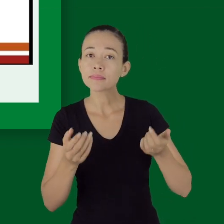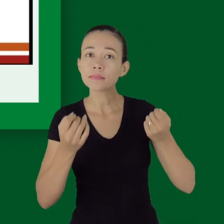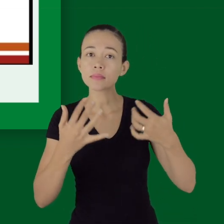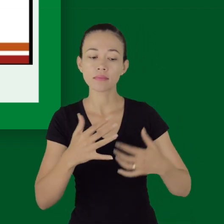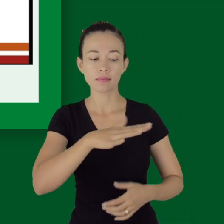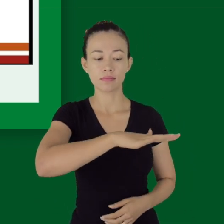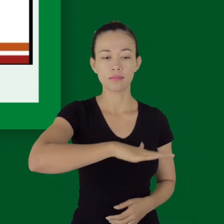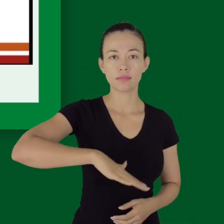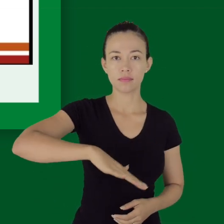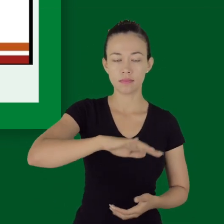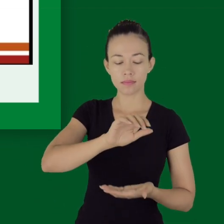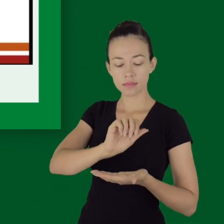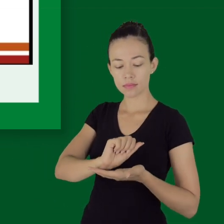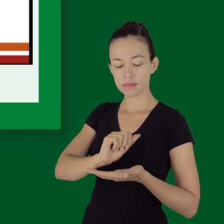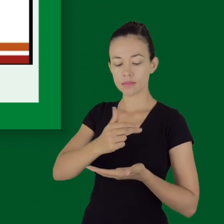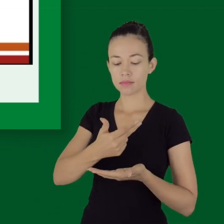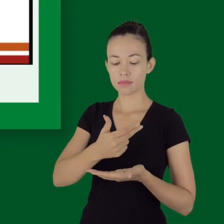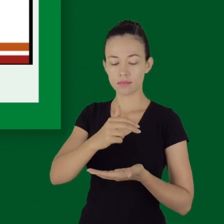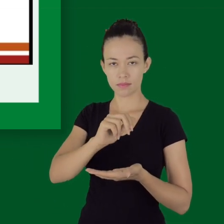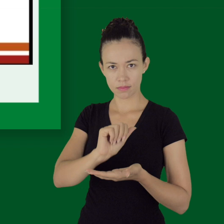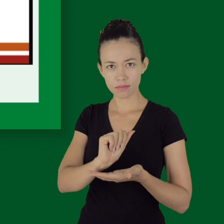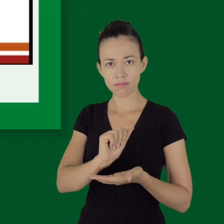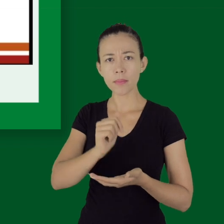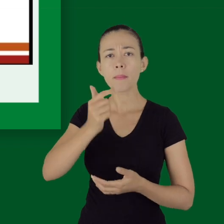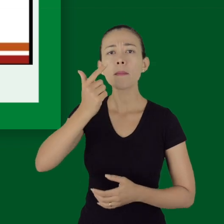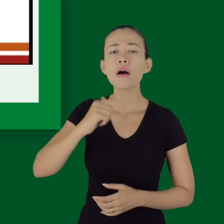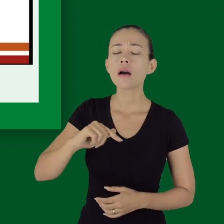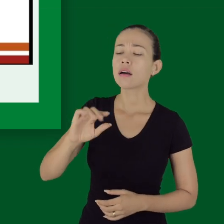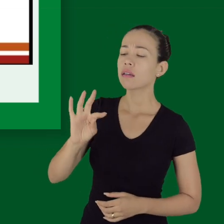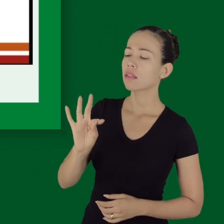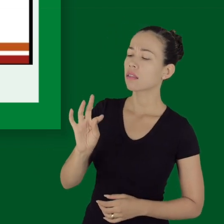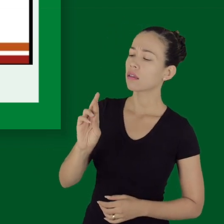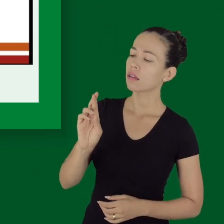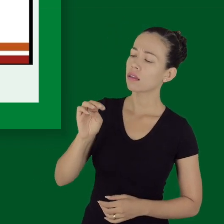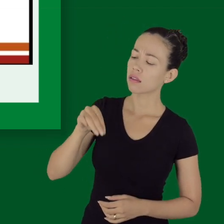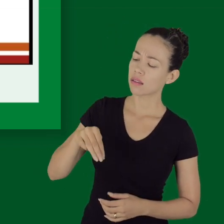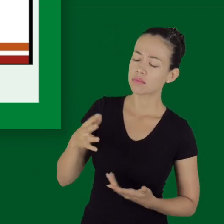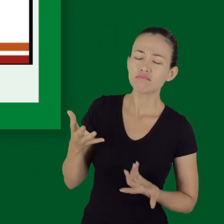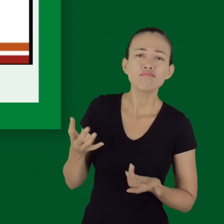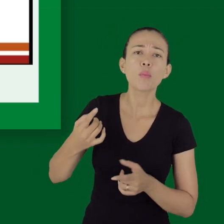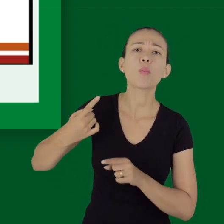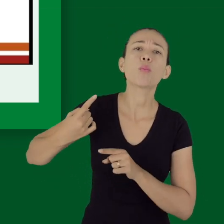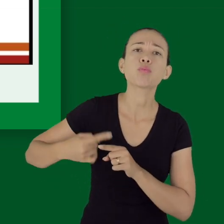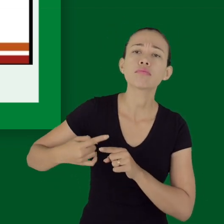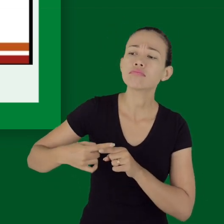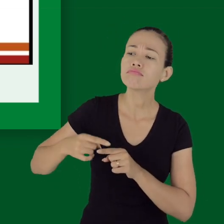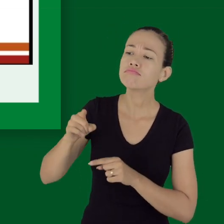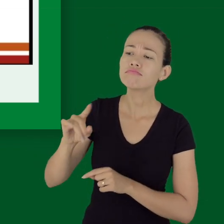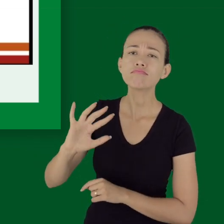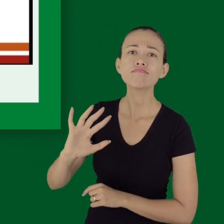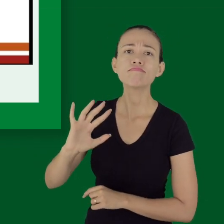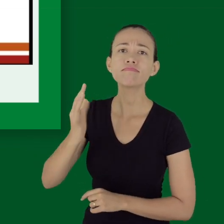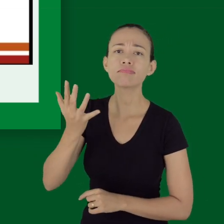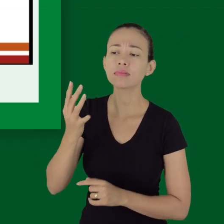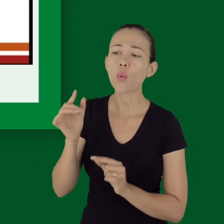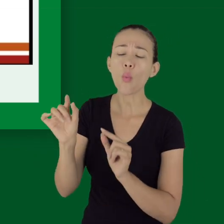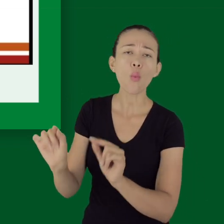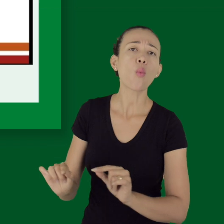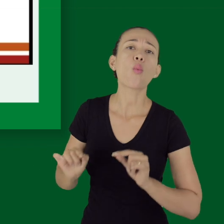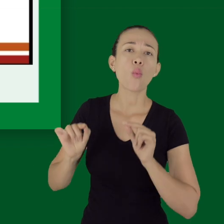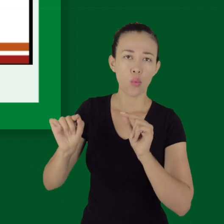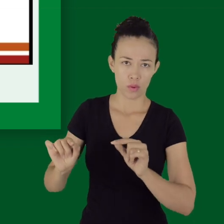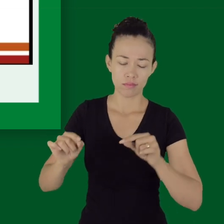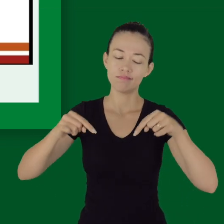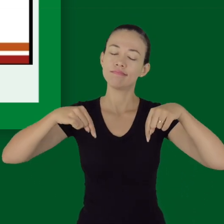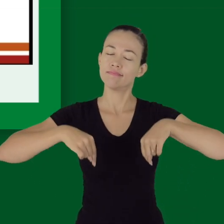reconhecer, entender, compreender um pouco mais como que se dá esse fenômeno, como que se dá esse processo, como que ocorre esse processo lesivo, né,